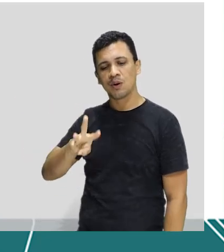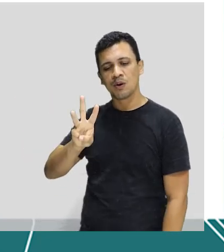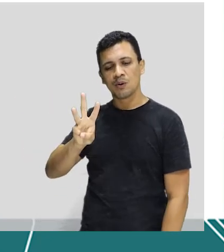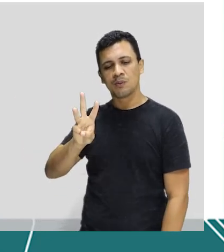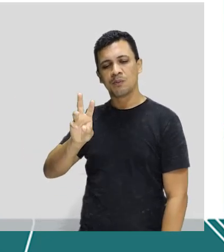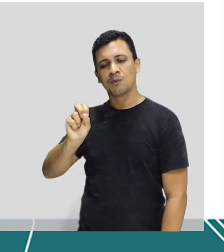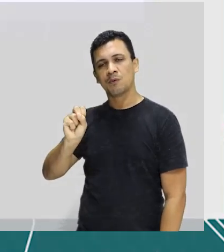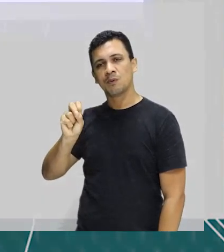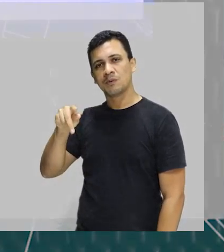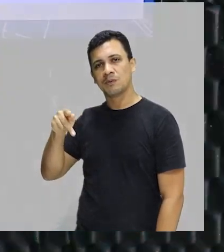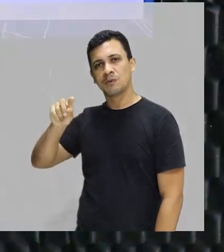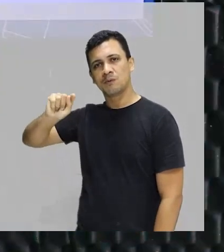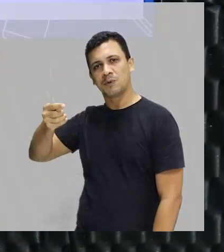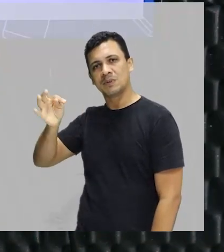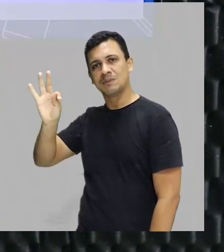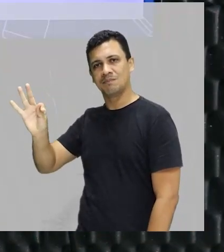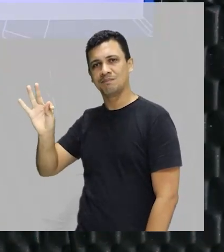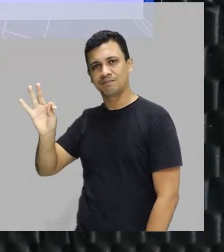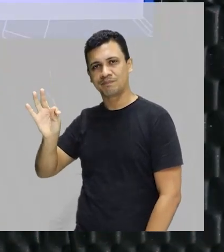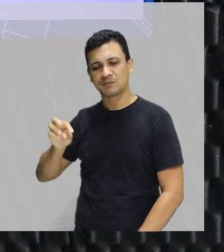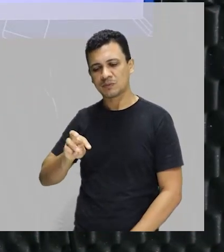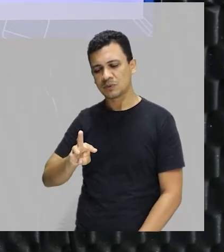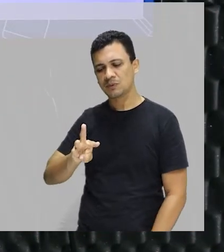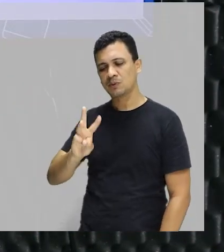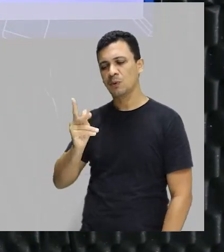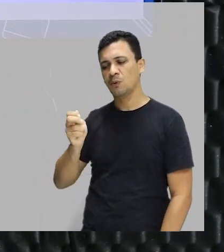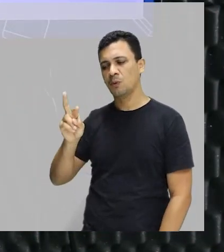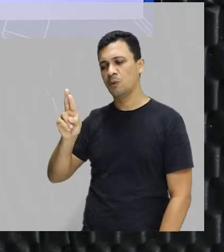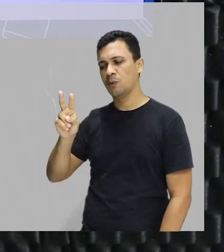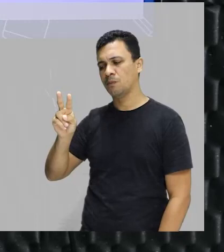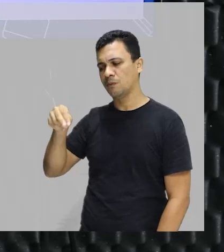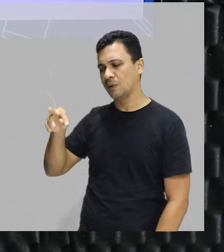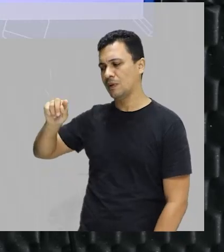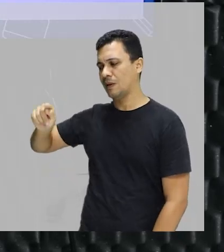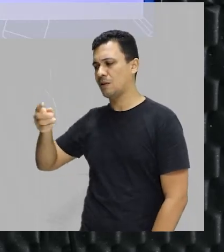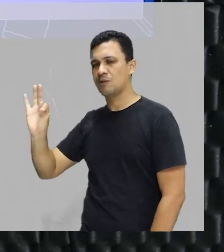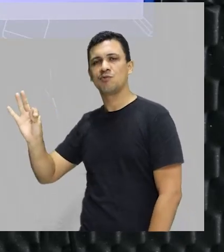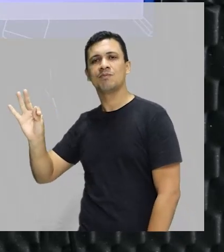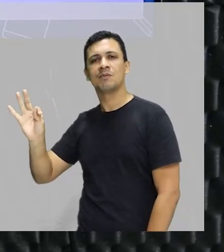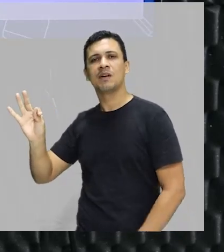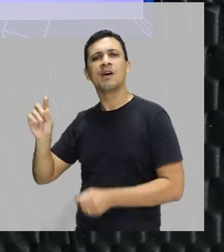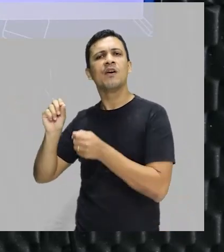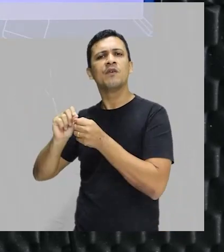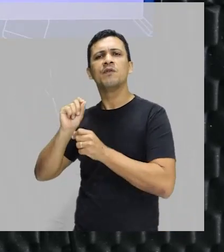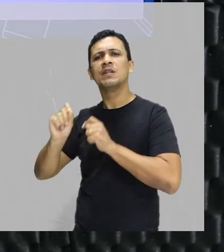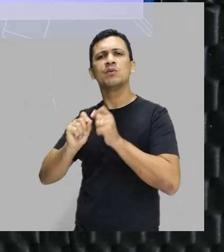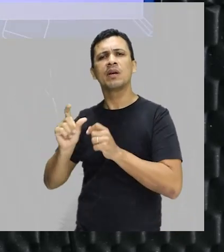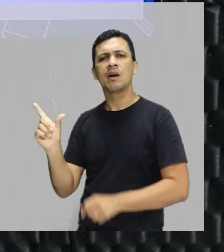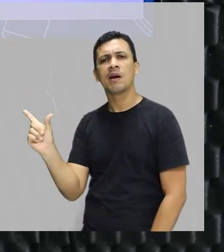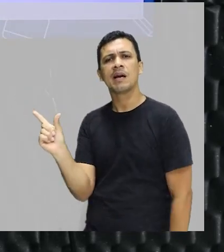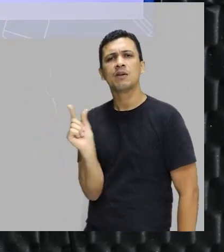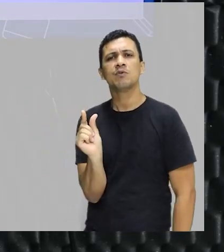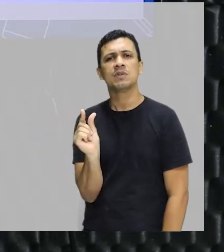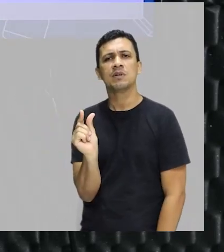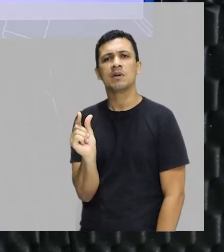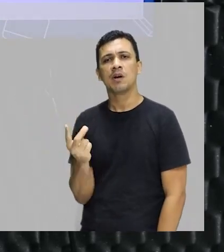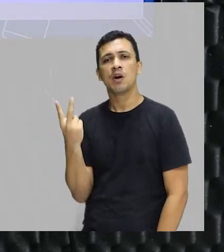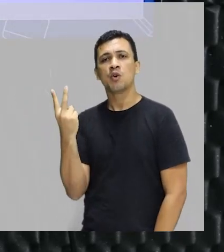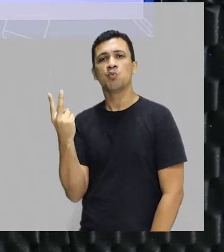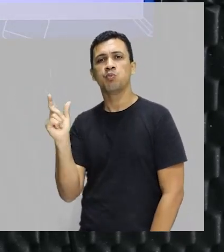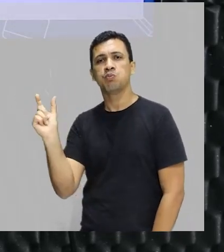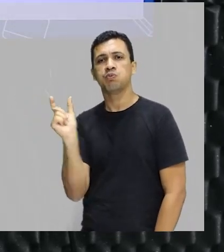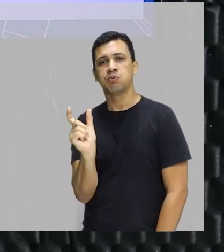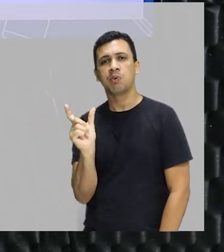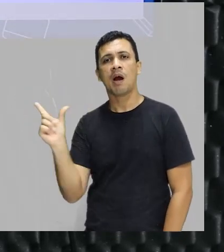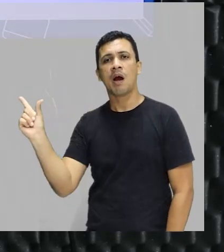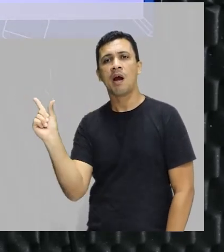Were mais o not, weren't. Nesses dois casos, o que eu fiz? Eu reduzi duas palavras em uma